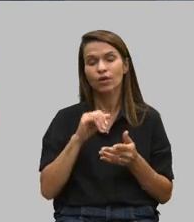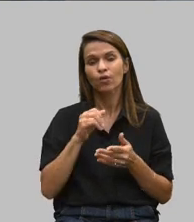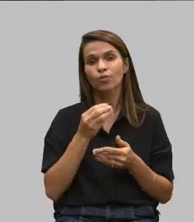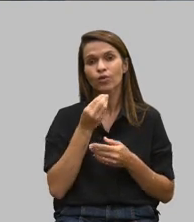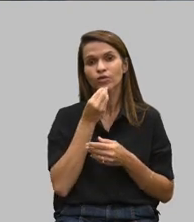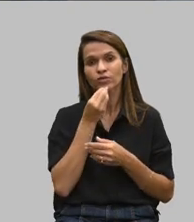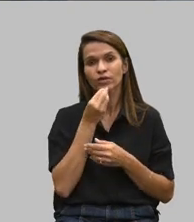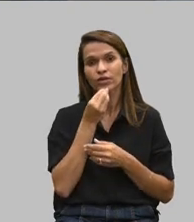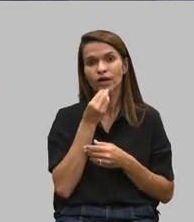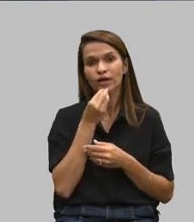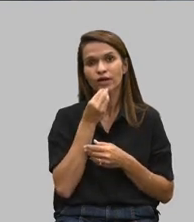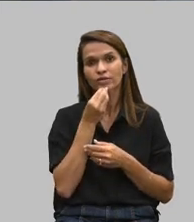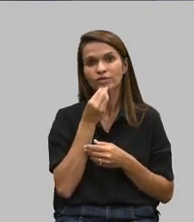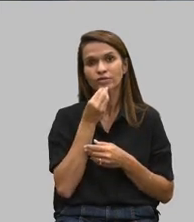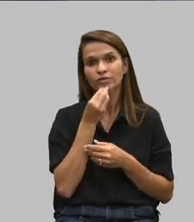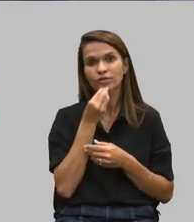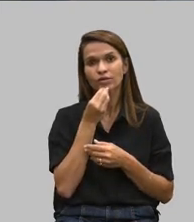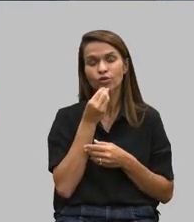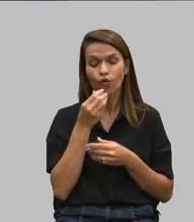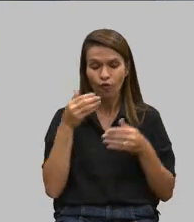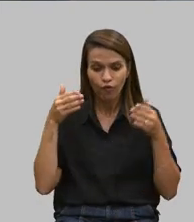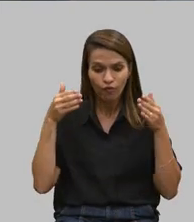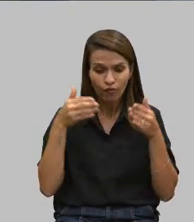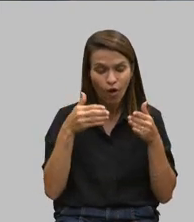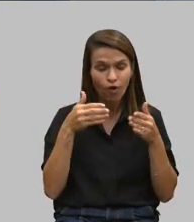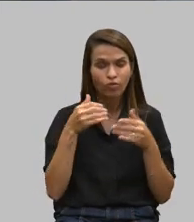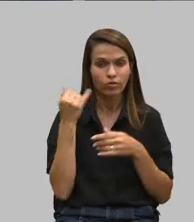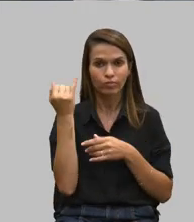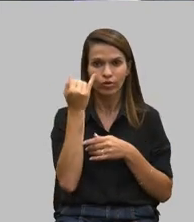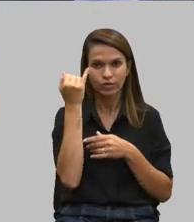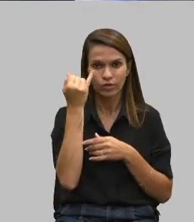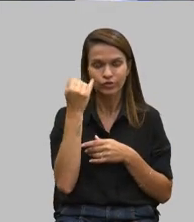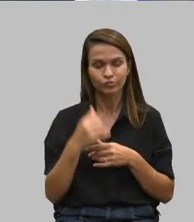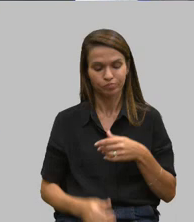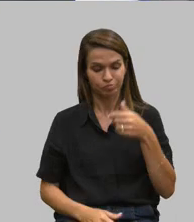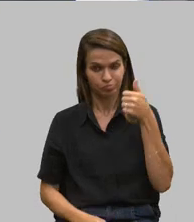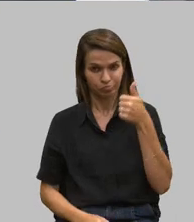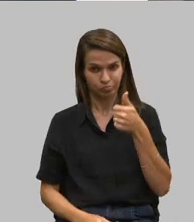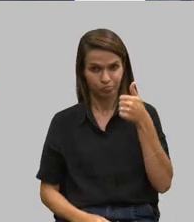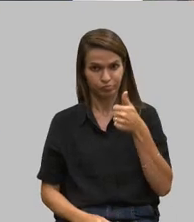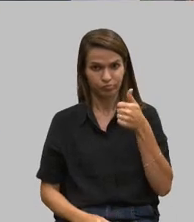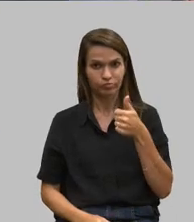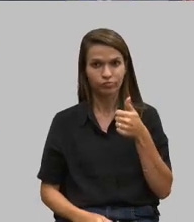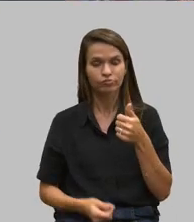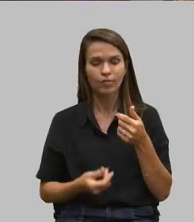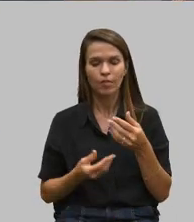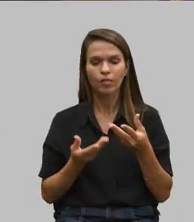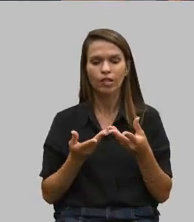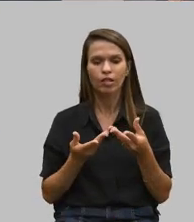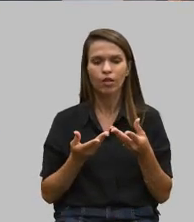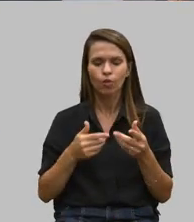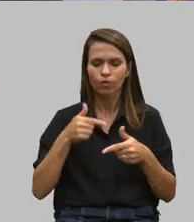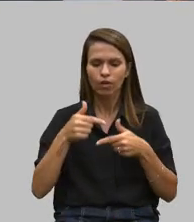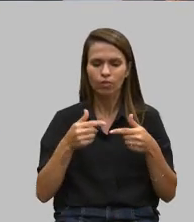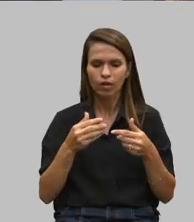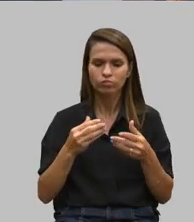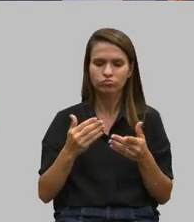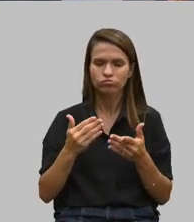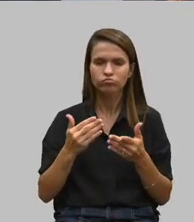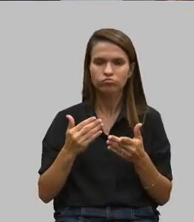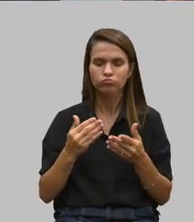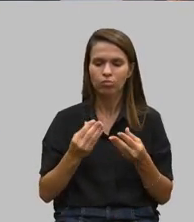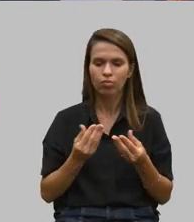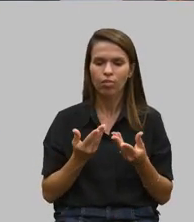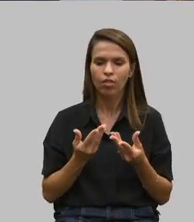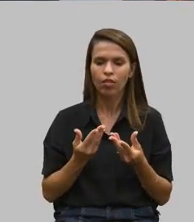oportunidade com um foco importante primeiro passar para quem vai executar né que são são os nossos